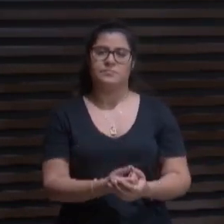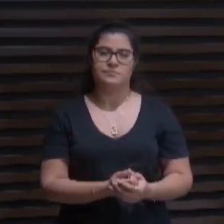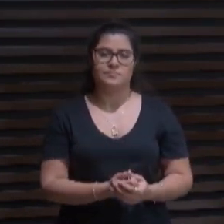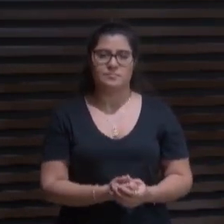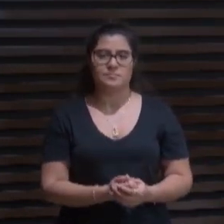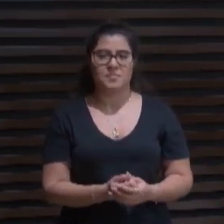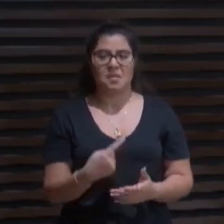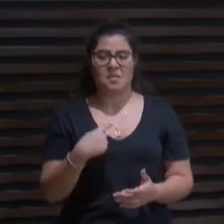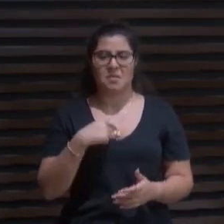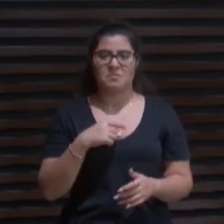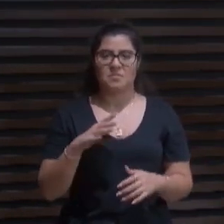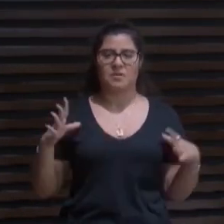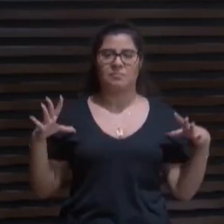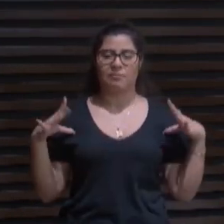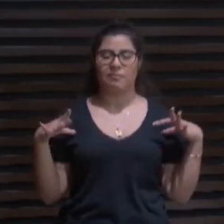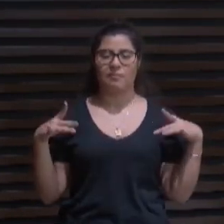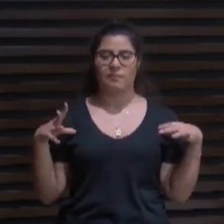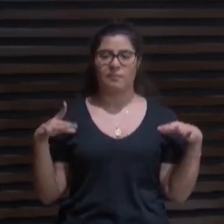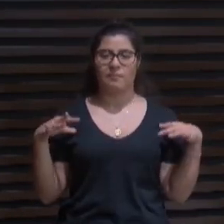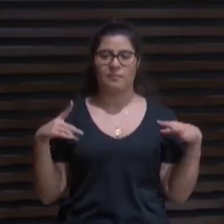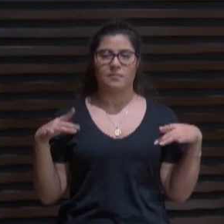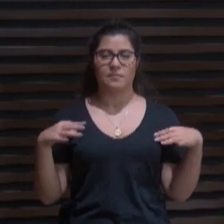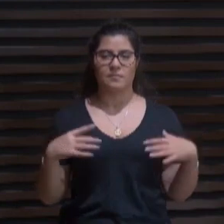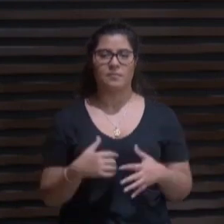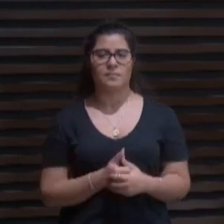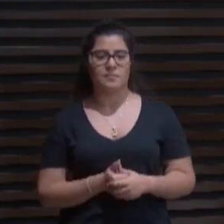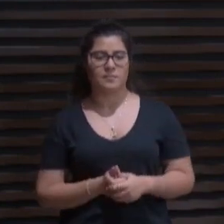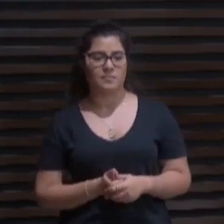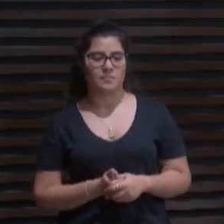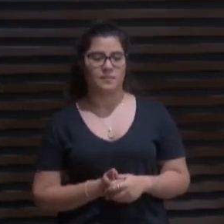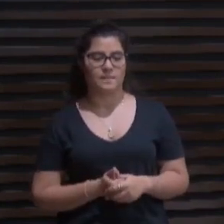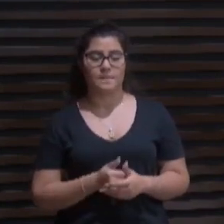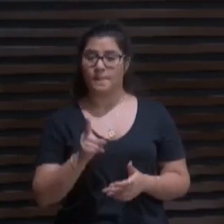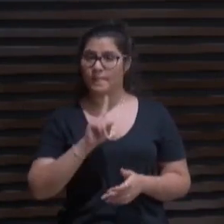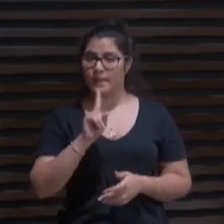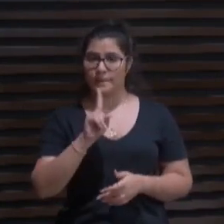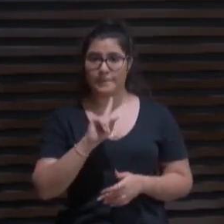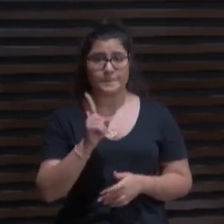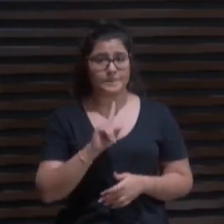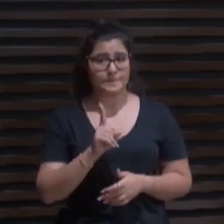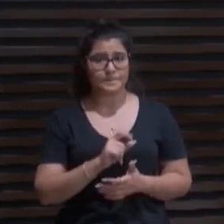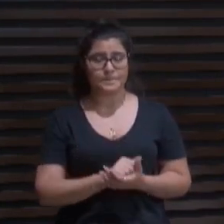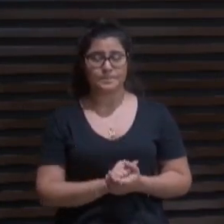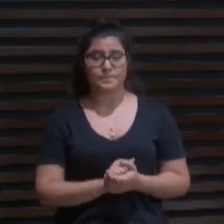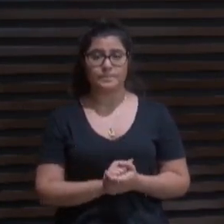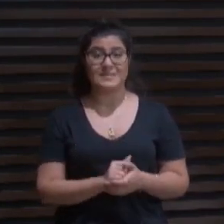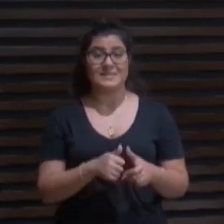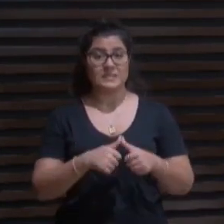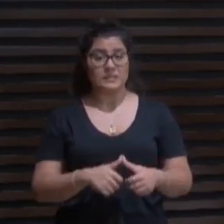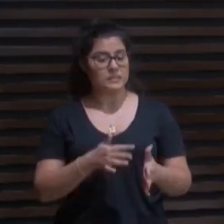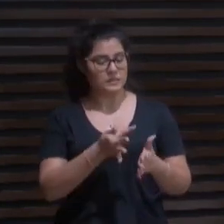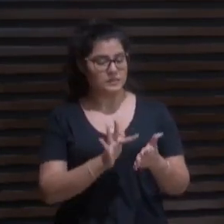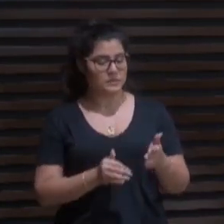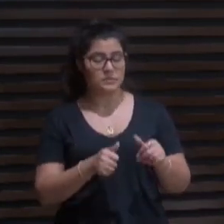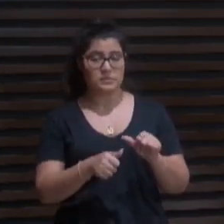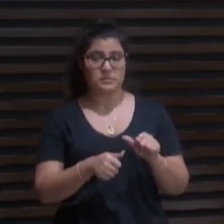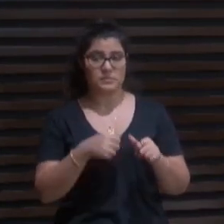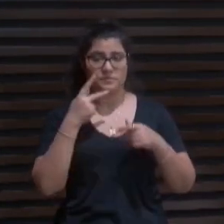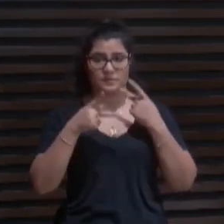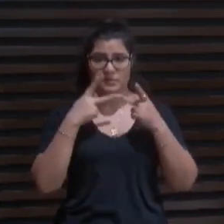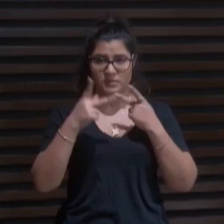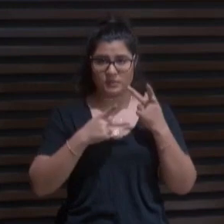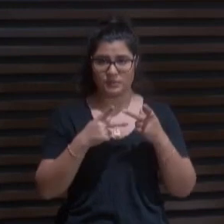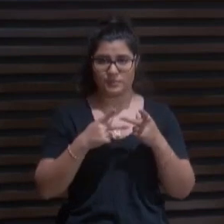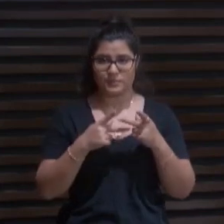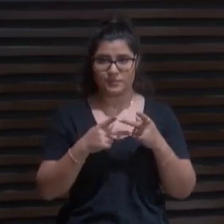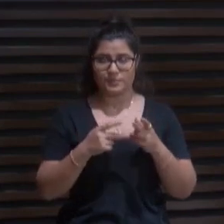Então eu vou ficar aqui, quando Deus fizer, enfim, daí eu também faço. Não é isso que eu entendo que esse texto está falando, meus irmãos. Eu entendo que esse texto está